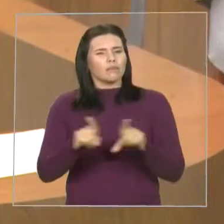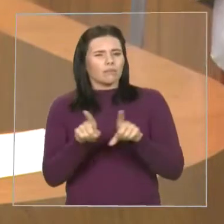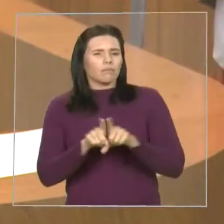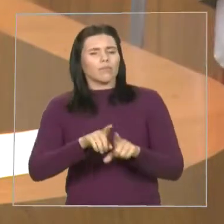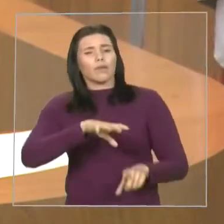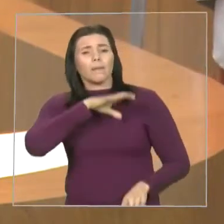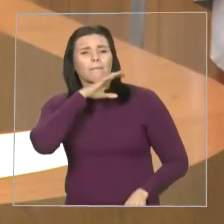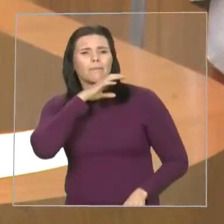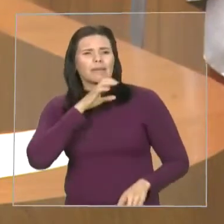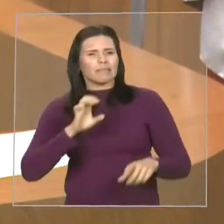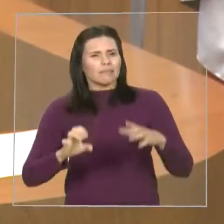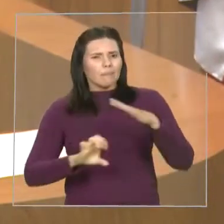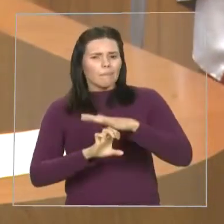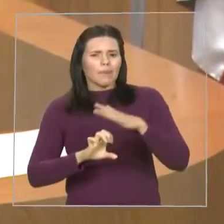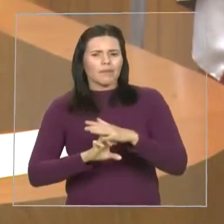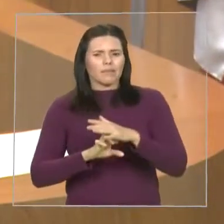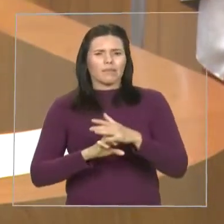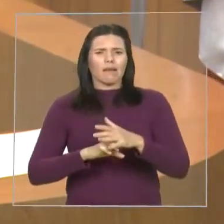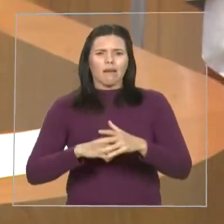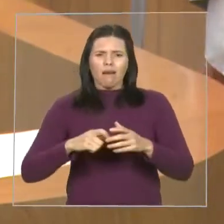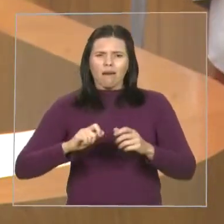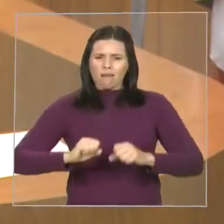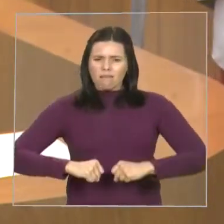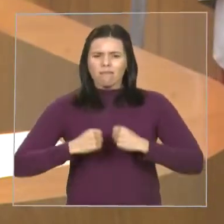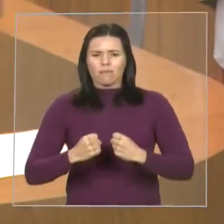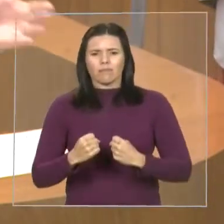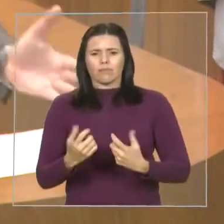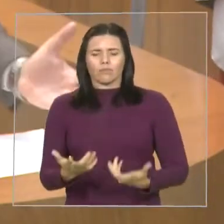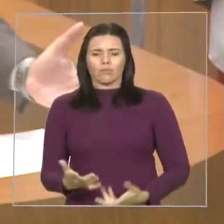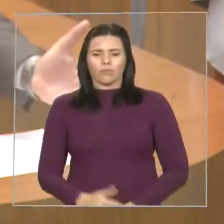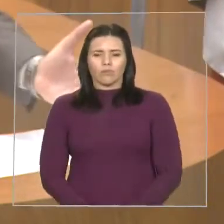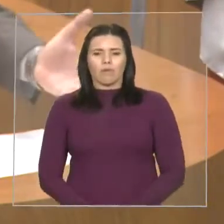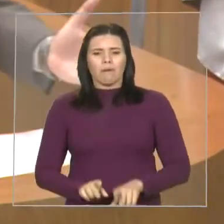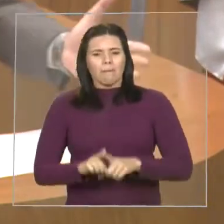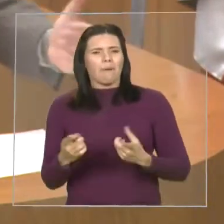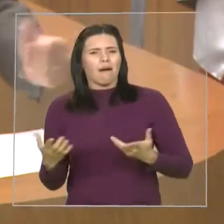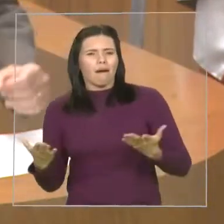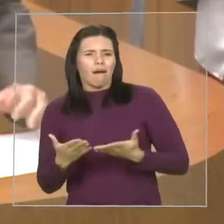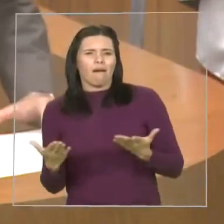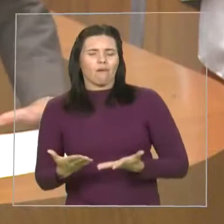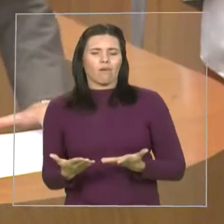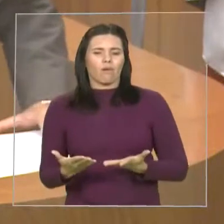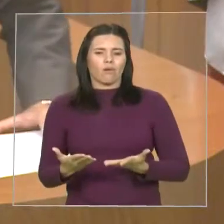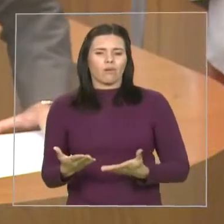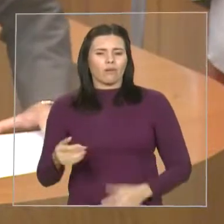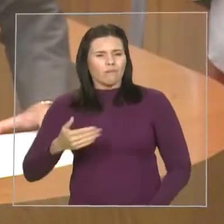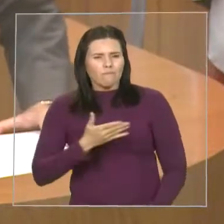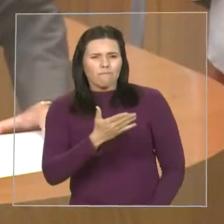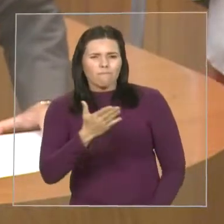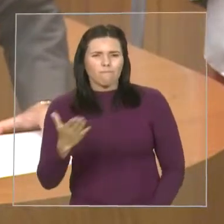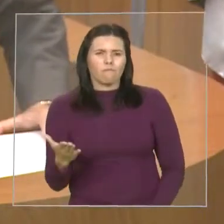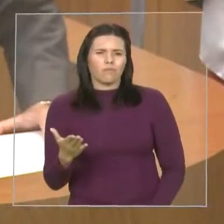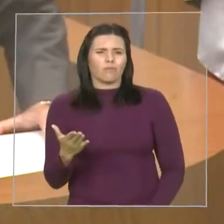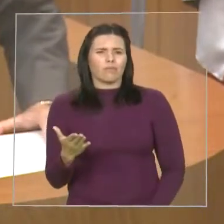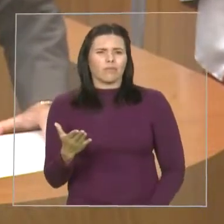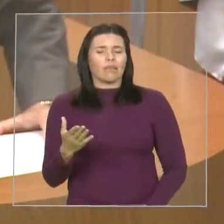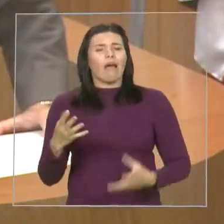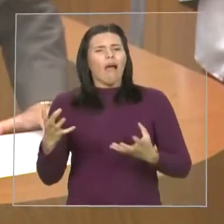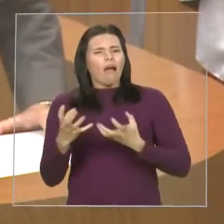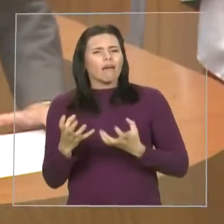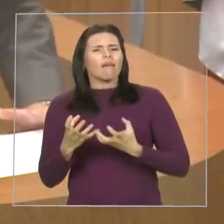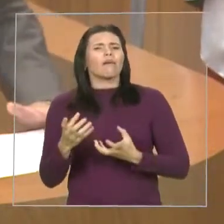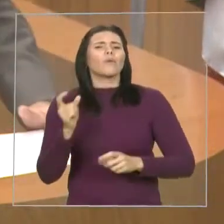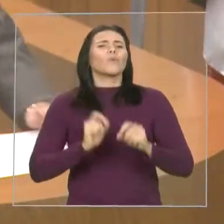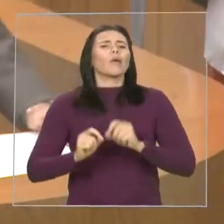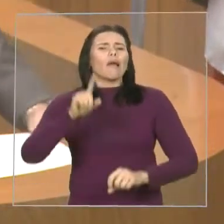minutos atrás, com a ampla maioria dessa casa, essa casa se submeter para derrubar um projeto que, no mérito, votou favorável.